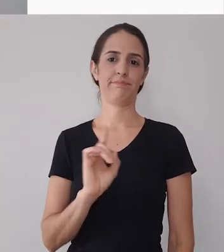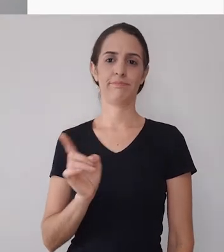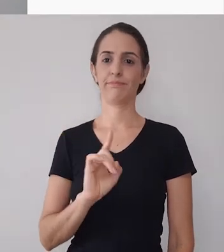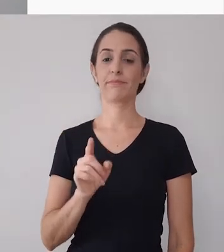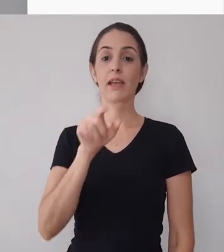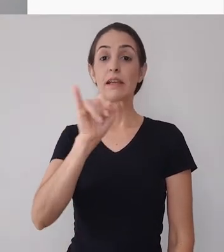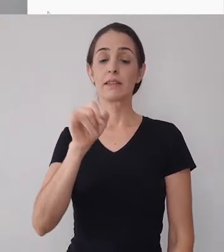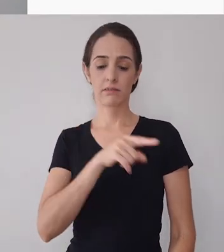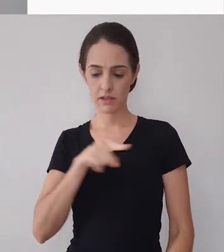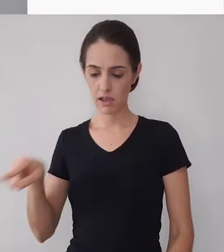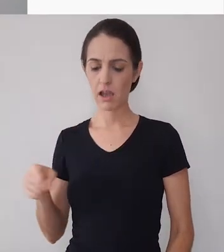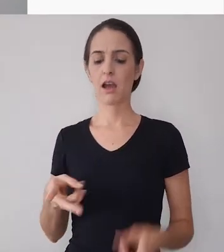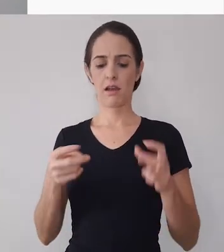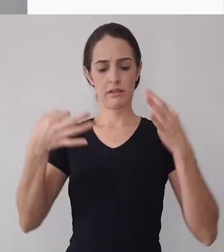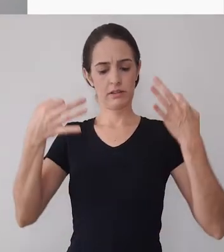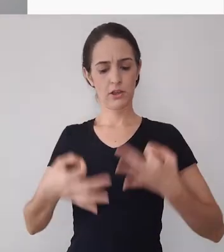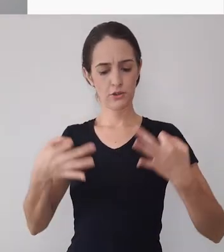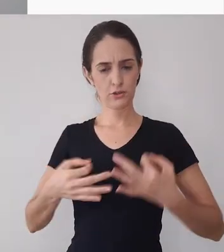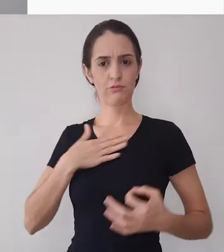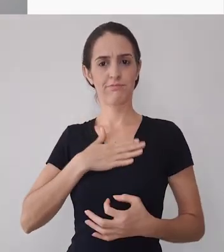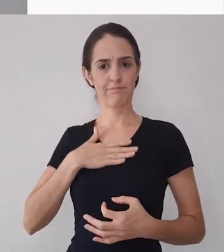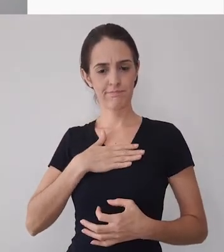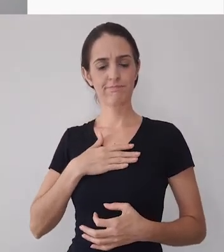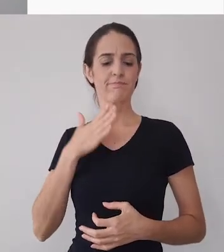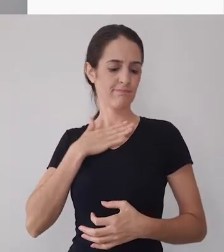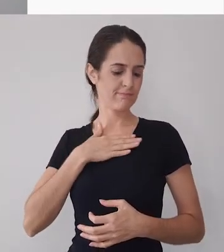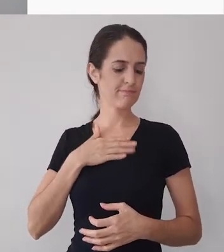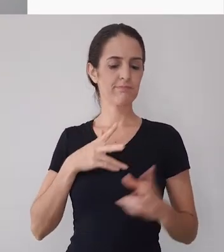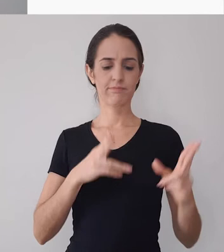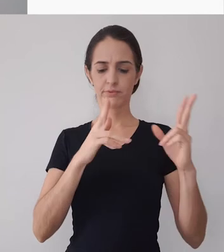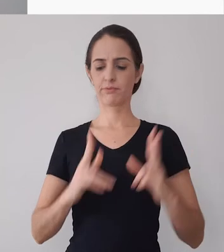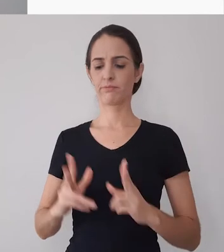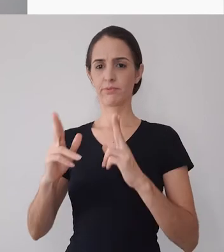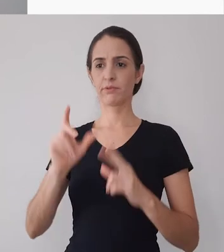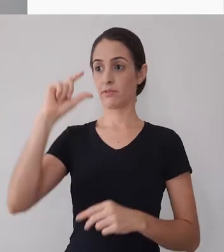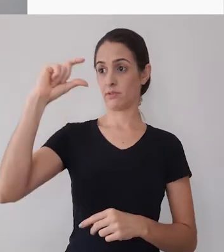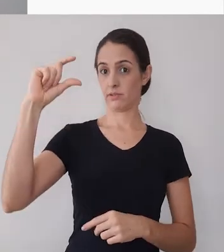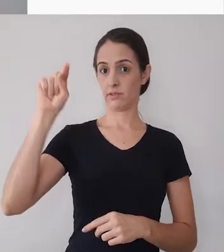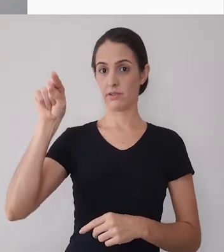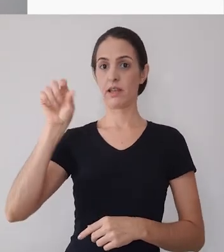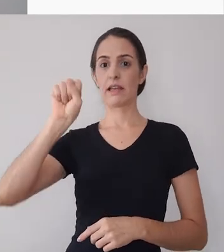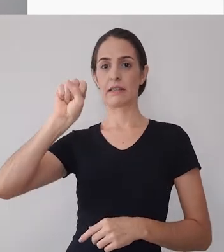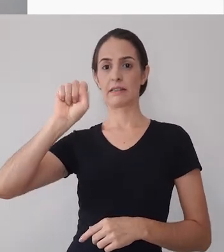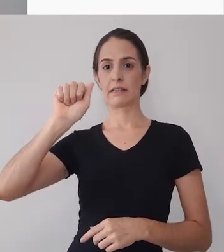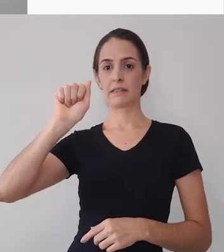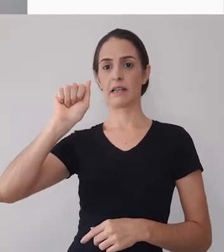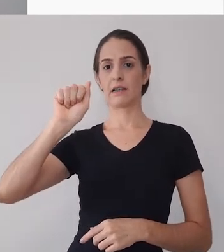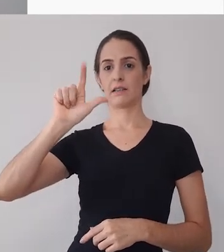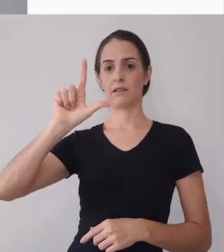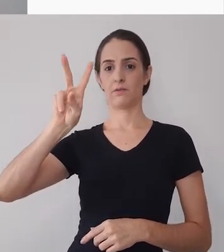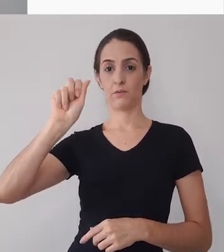está pronto não se você quiser e achar que está certo desse jeito esses são os cortes que você quer fazer você vai vir aqui no botão